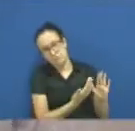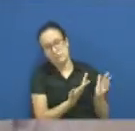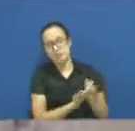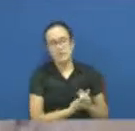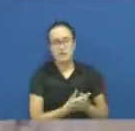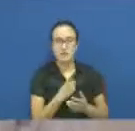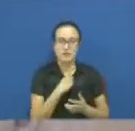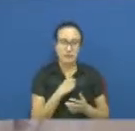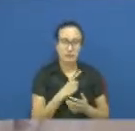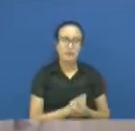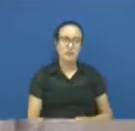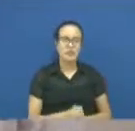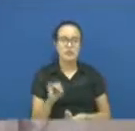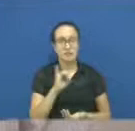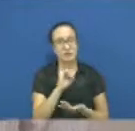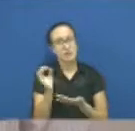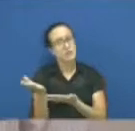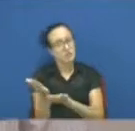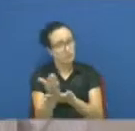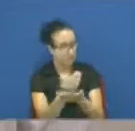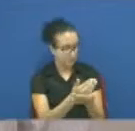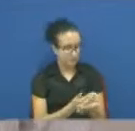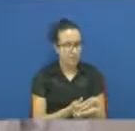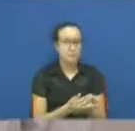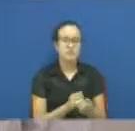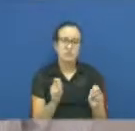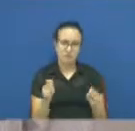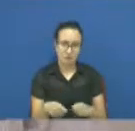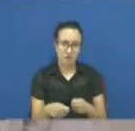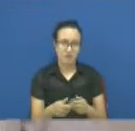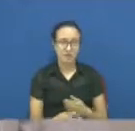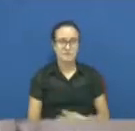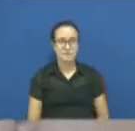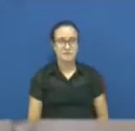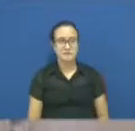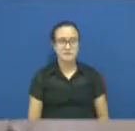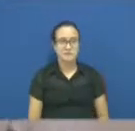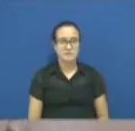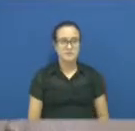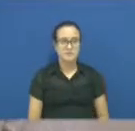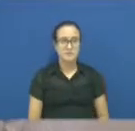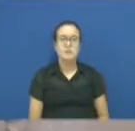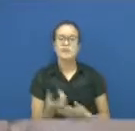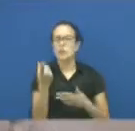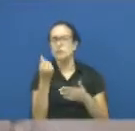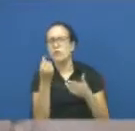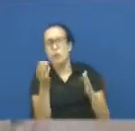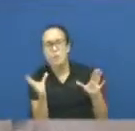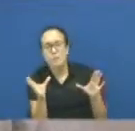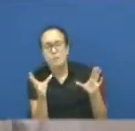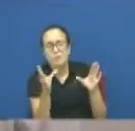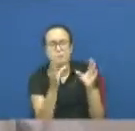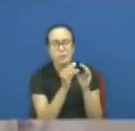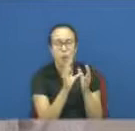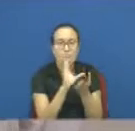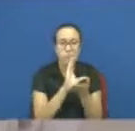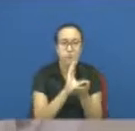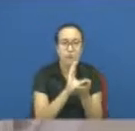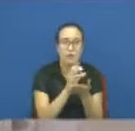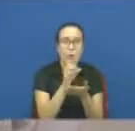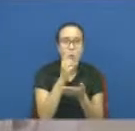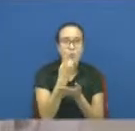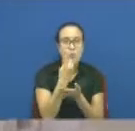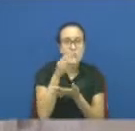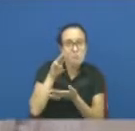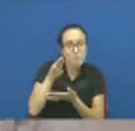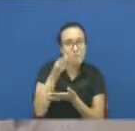forma a privilegiar a área de esportes. Então, esse valor junto dá esse 1.100.000 que é distribuído